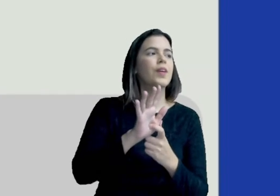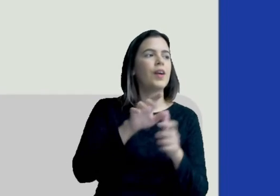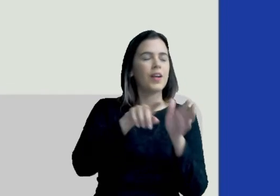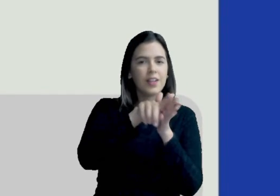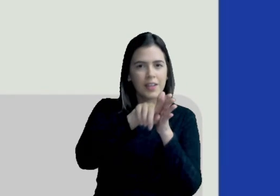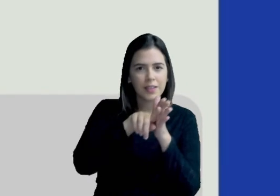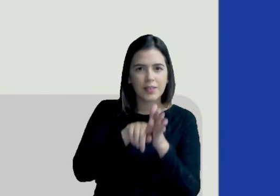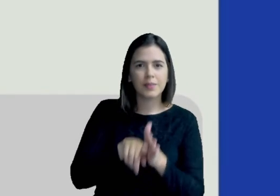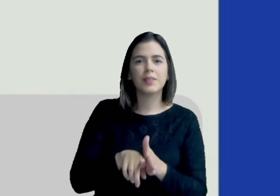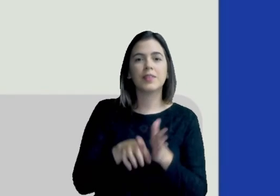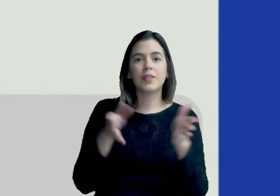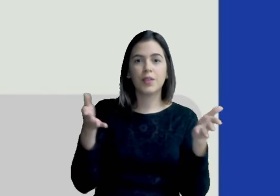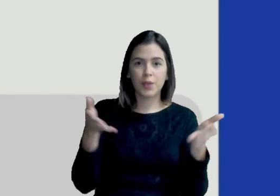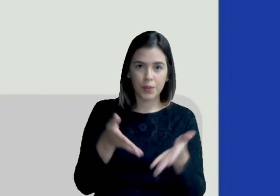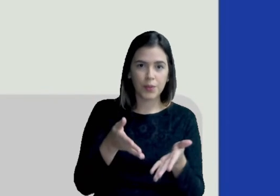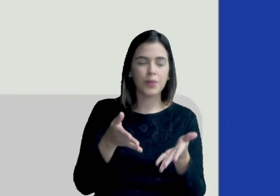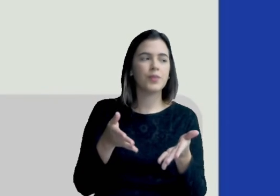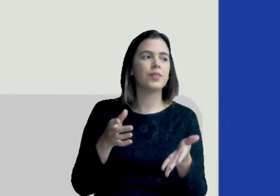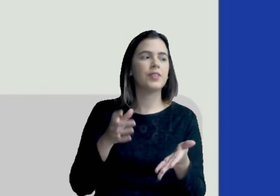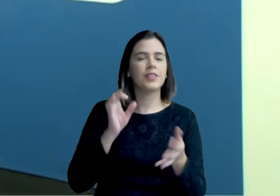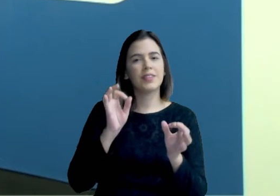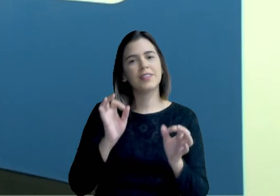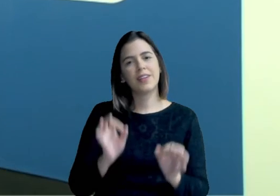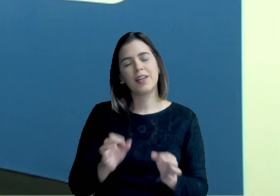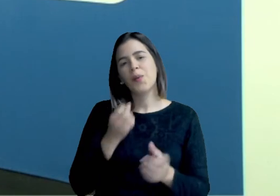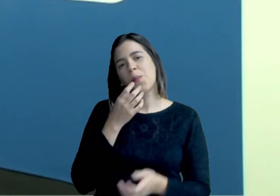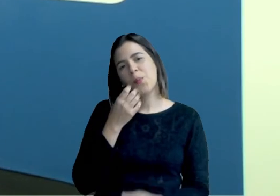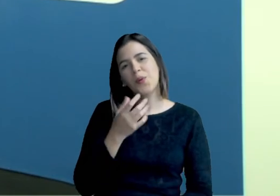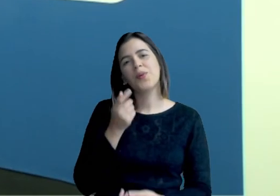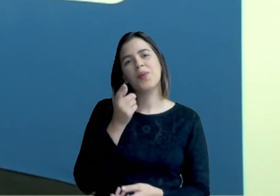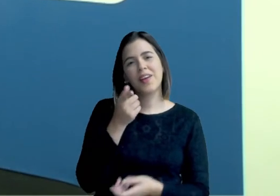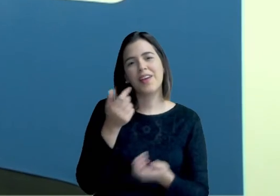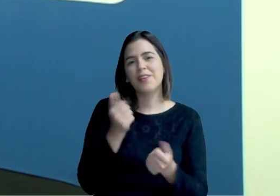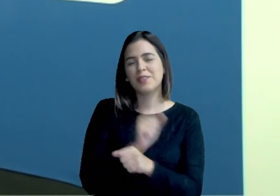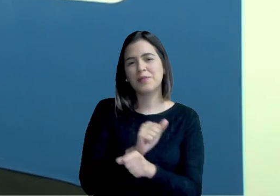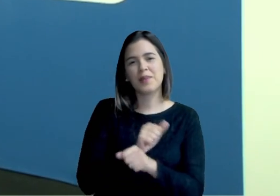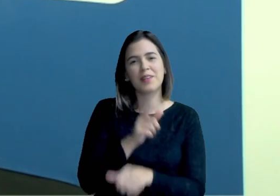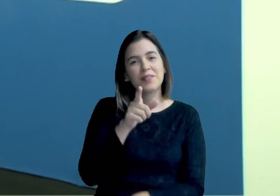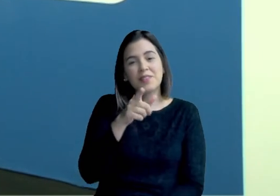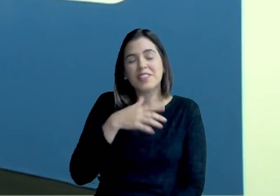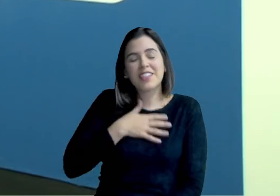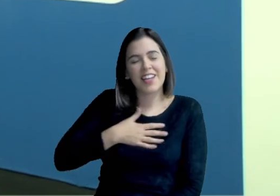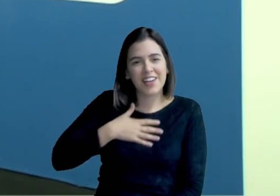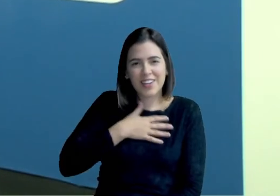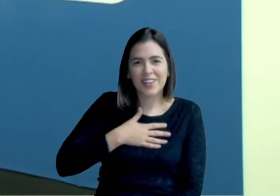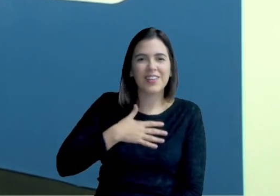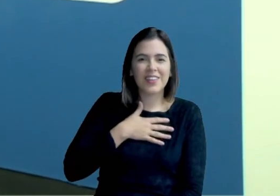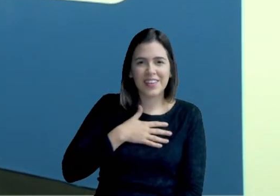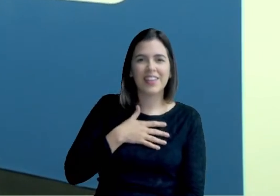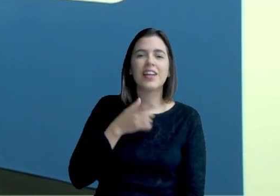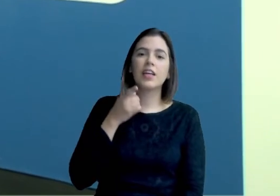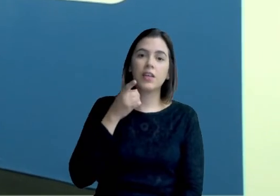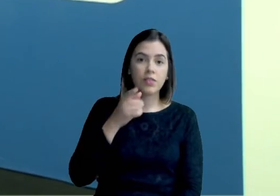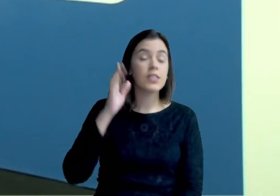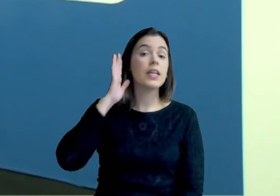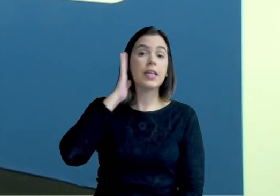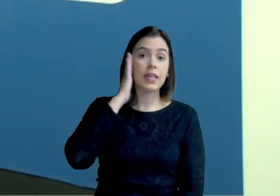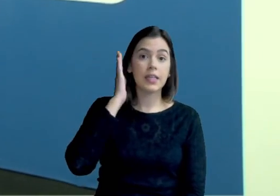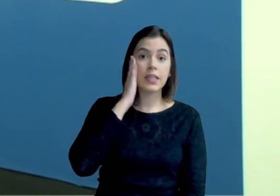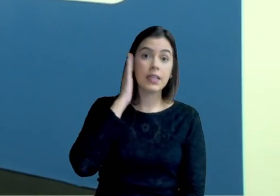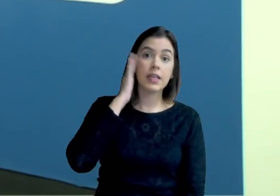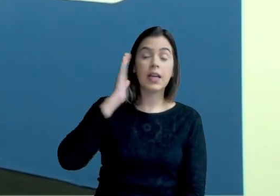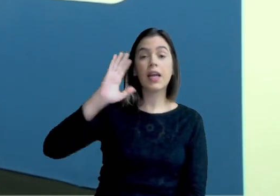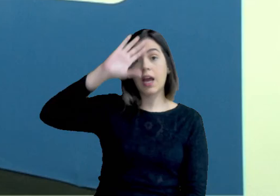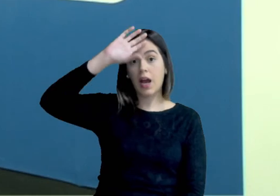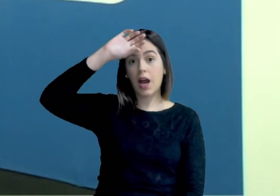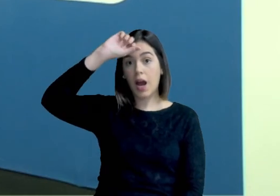referências bibliográficas da nossa aula de hoje. Bom, gente, eu espero que vocês tenham gostado, que vocês entendam